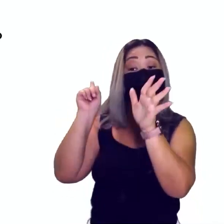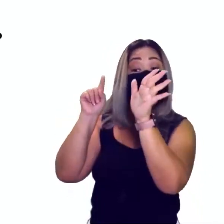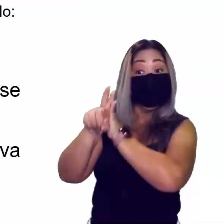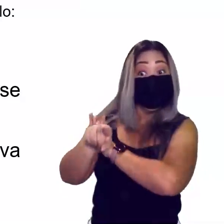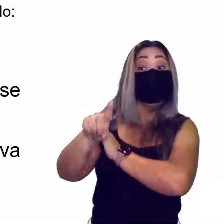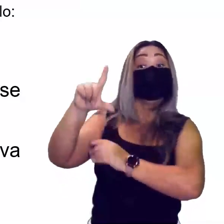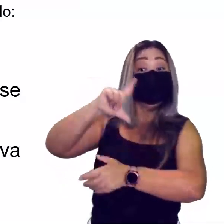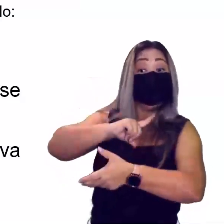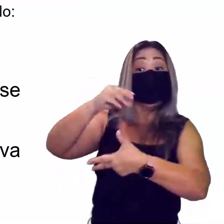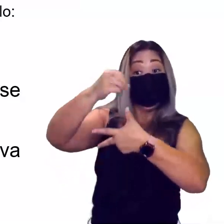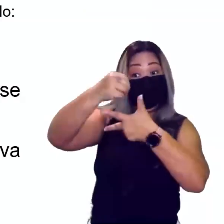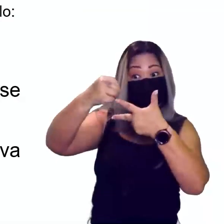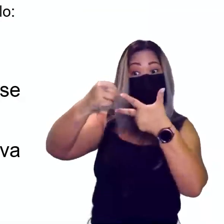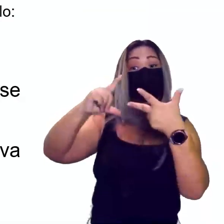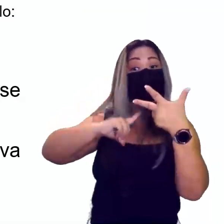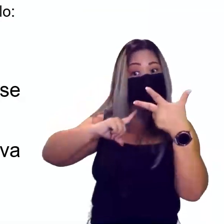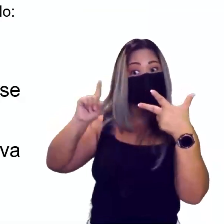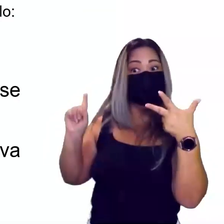questões que caíram no Enem.